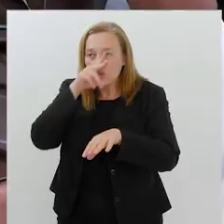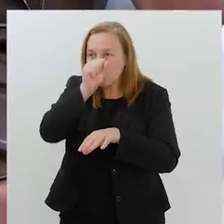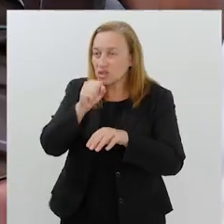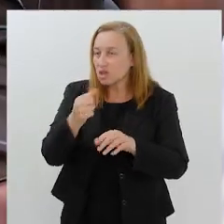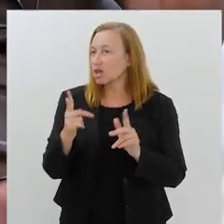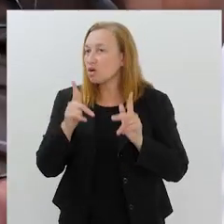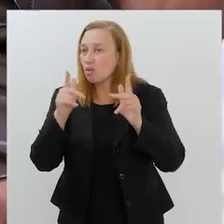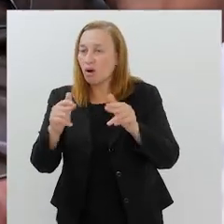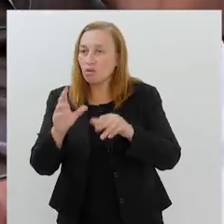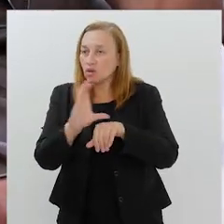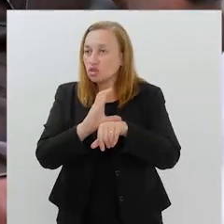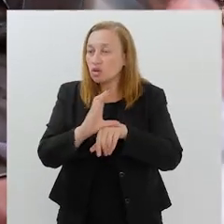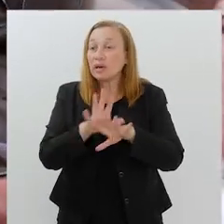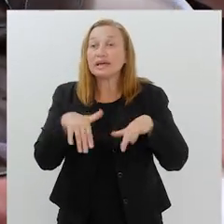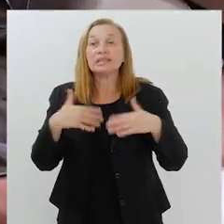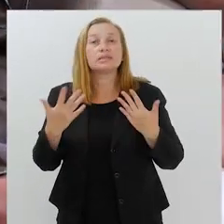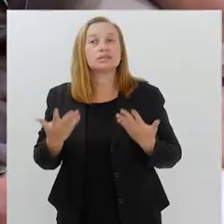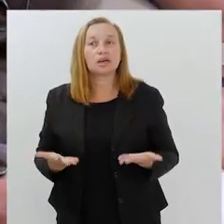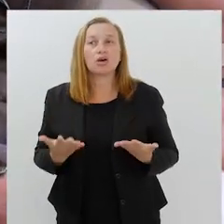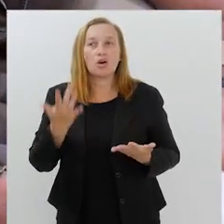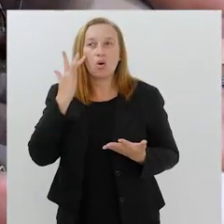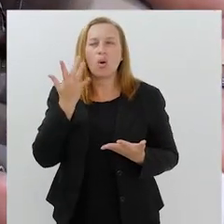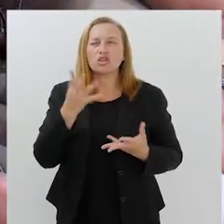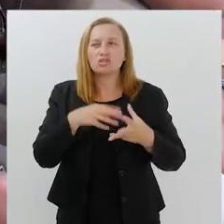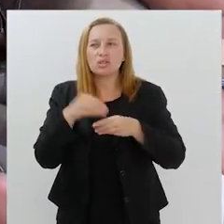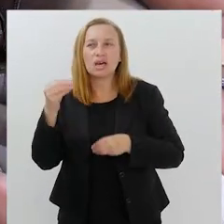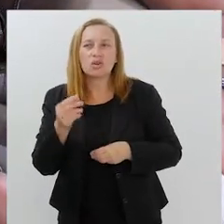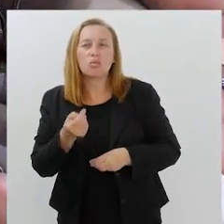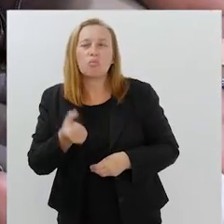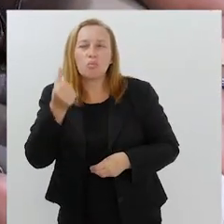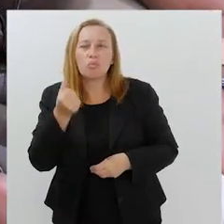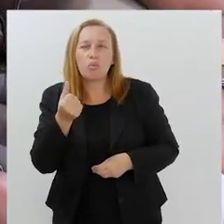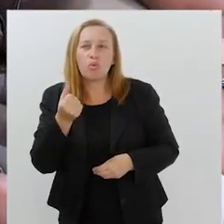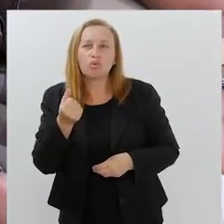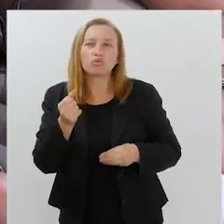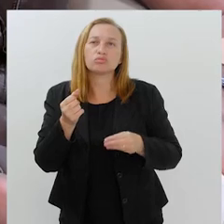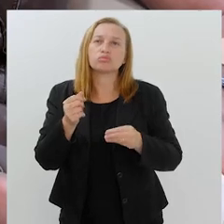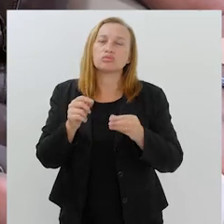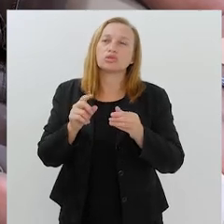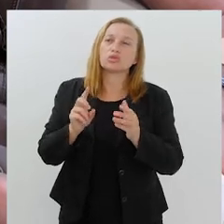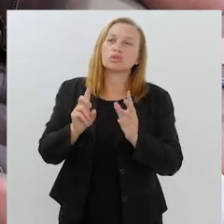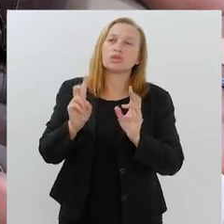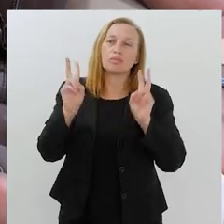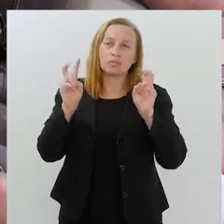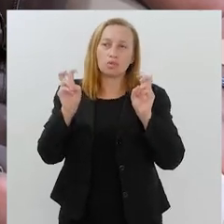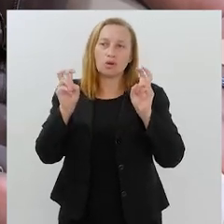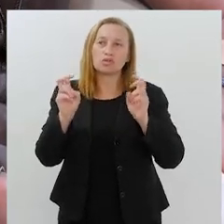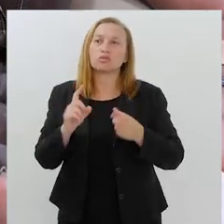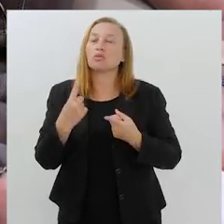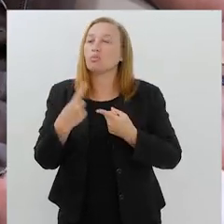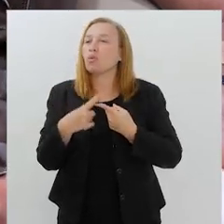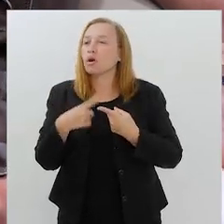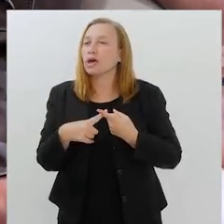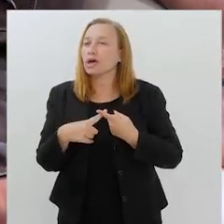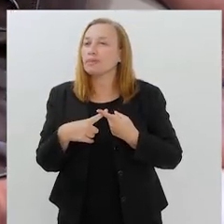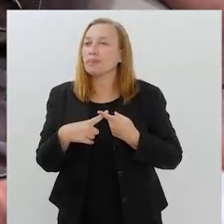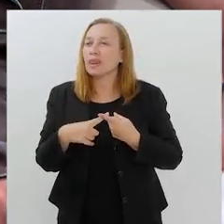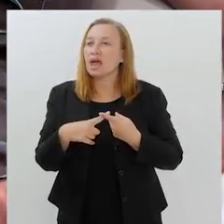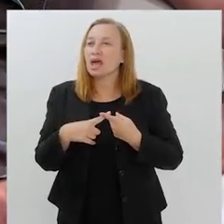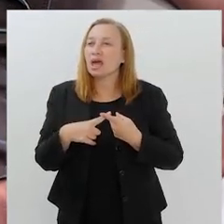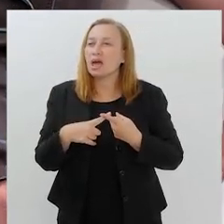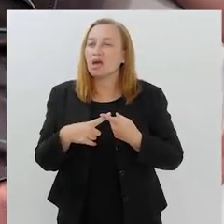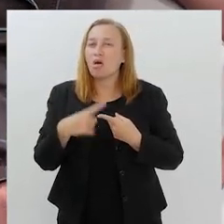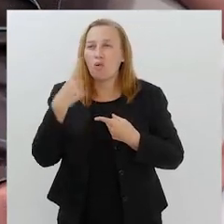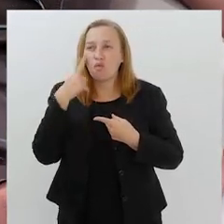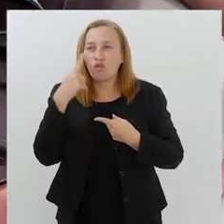força quanto a constituição então Eh mas eu acho que eu fugi um pouco da tua pergunta né porque eh eu